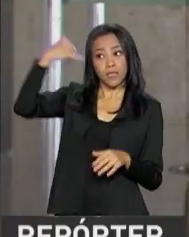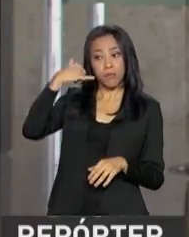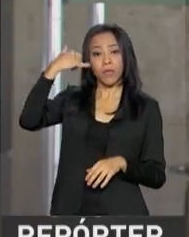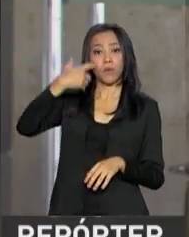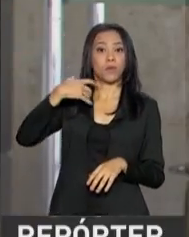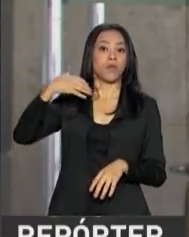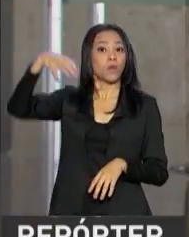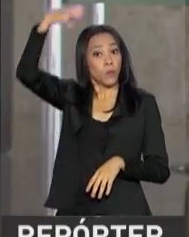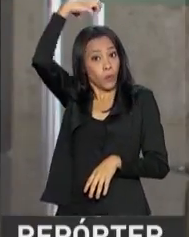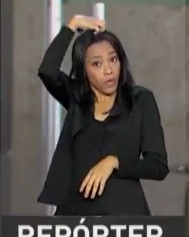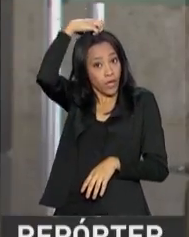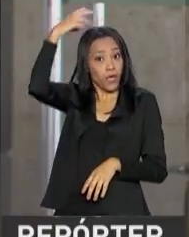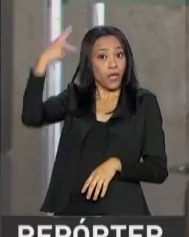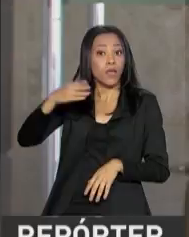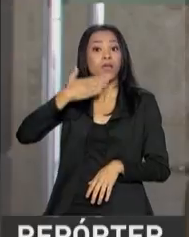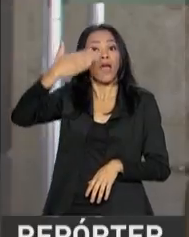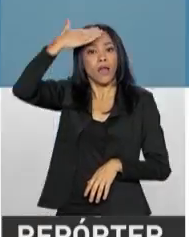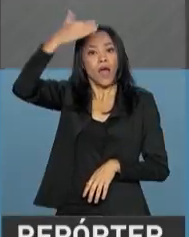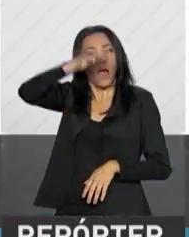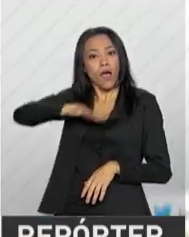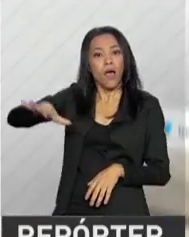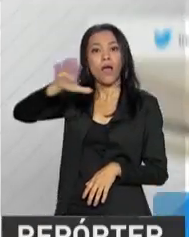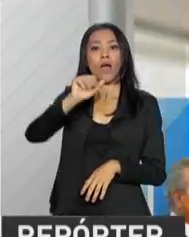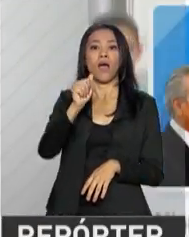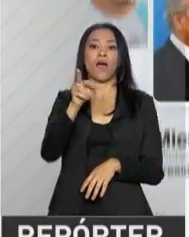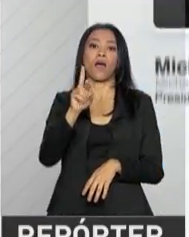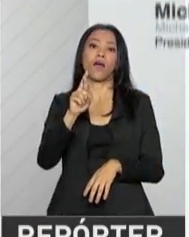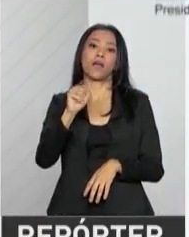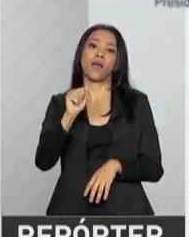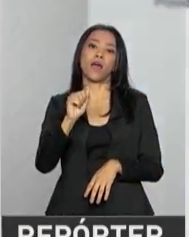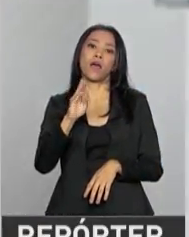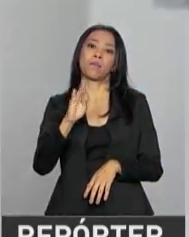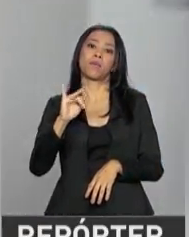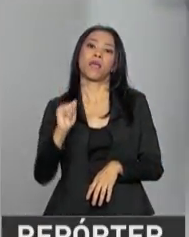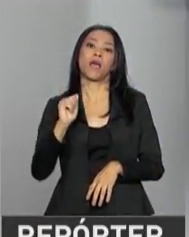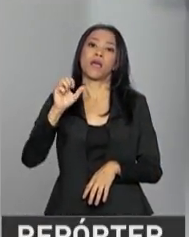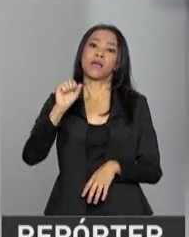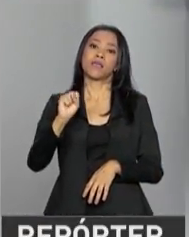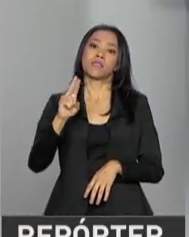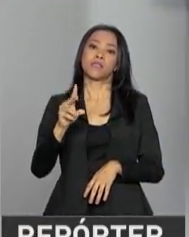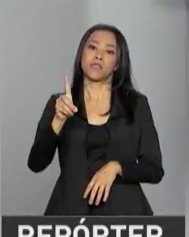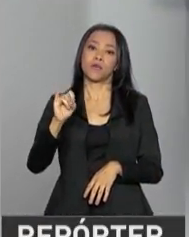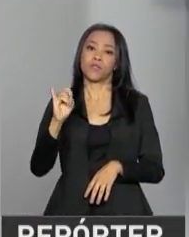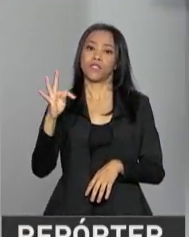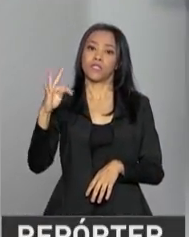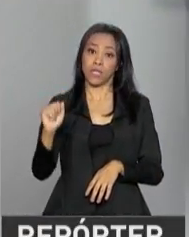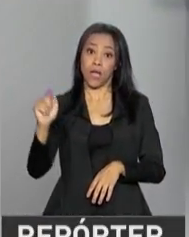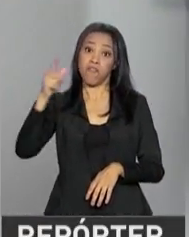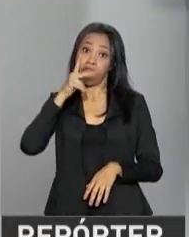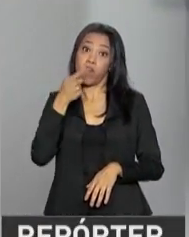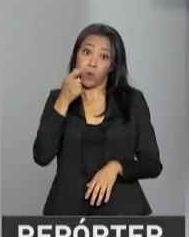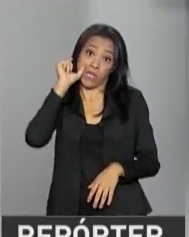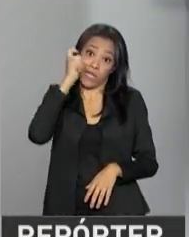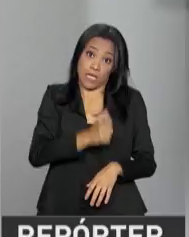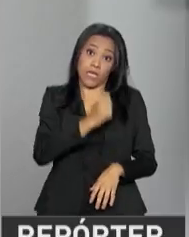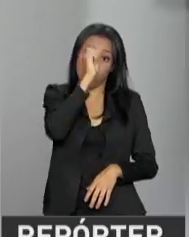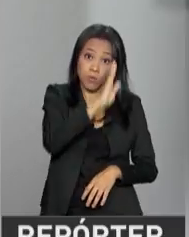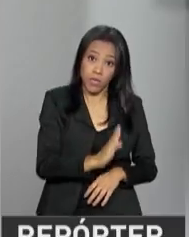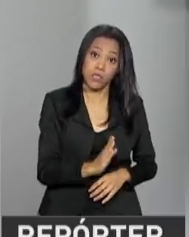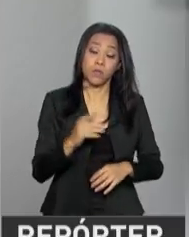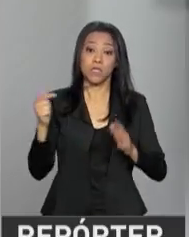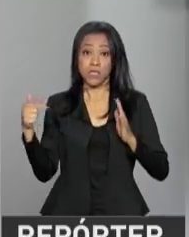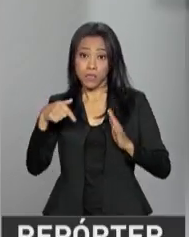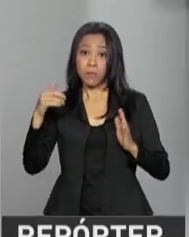da arábia saudita segundo o presidente e sua majestade revelou grande interesse pelo brasil neste momento de